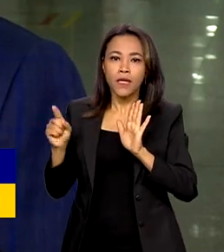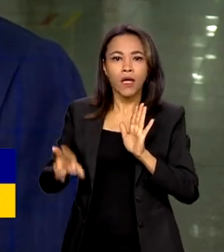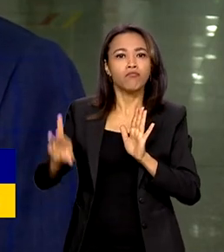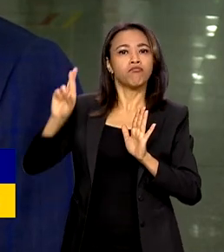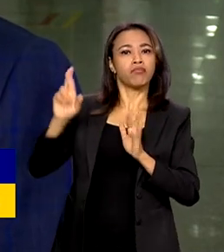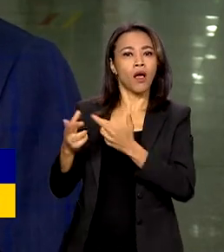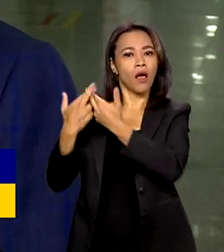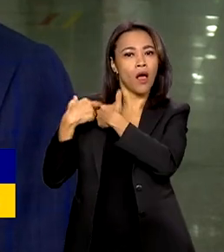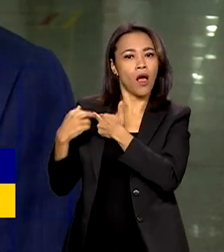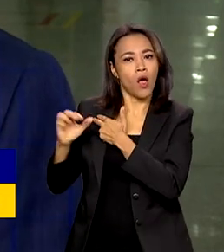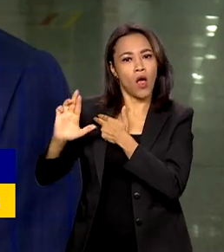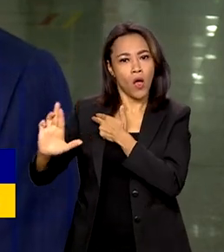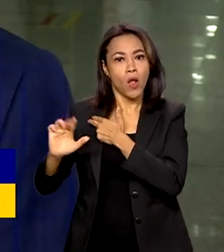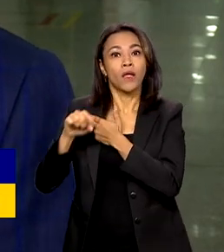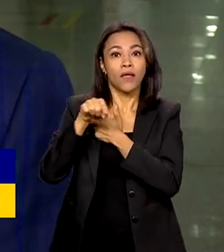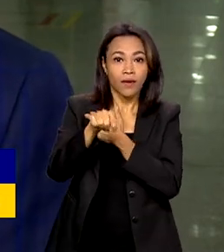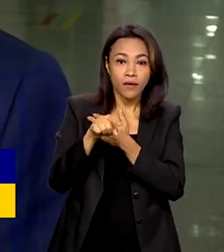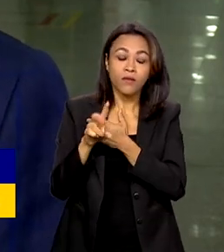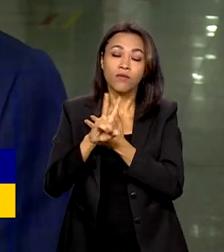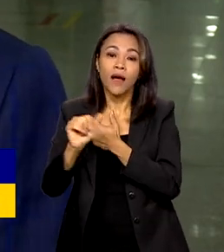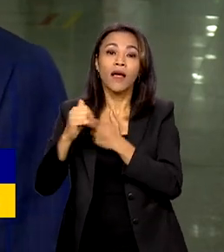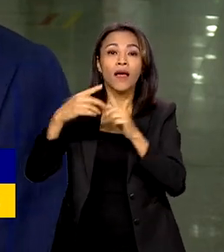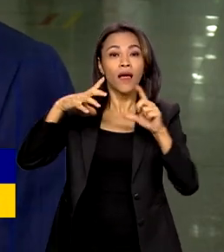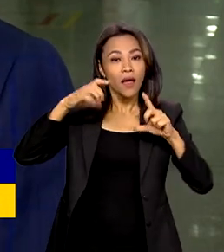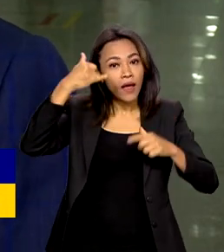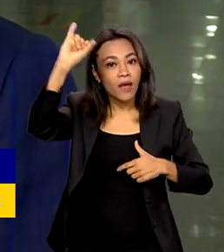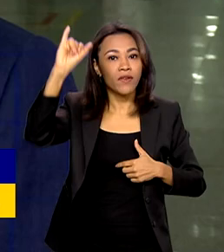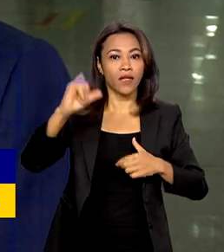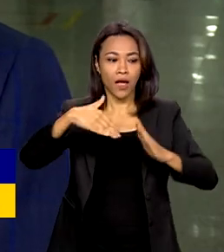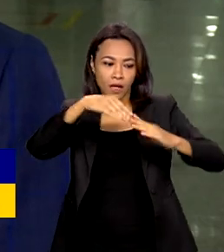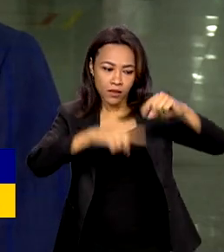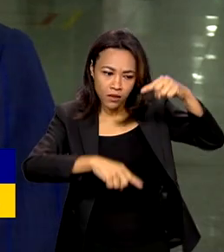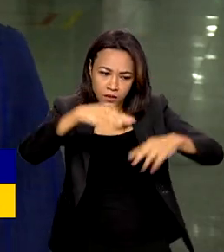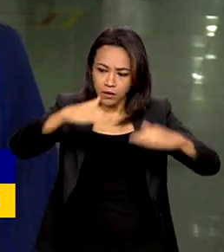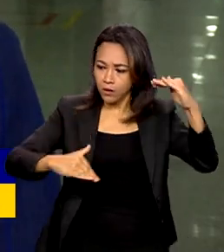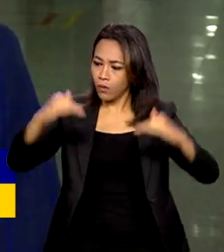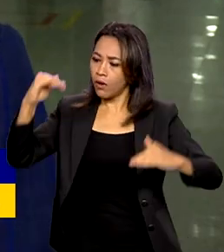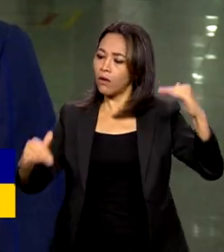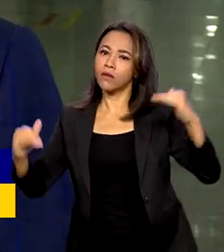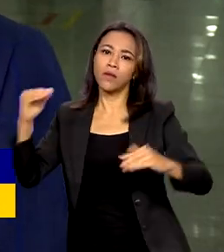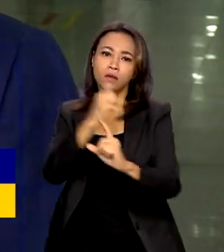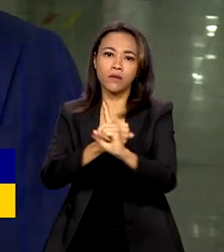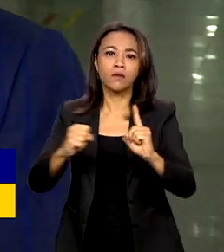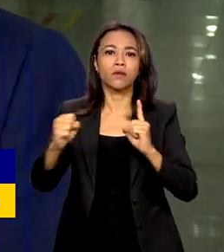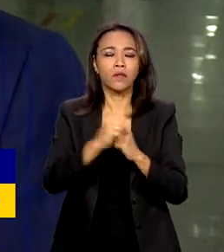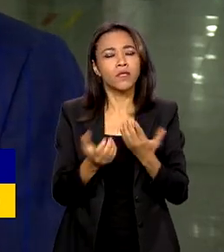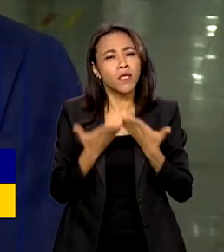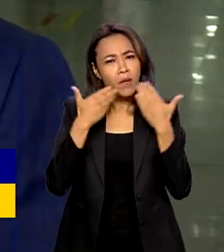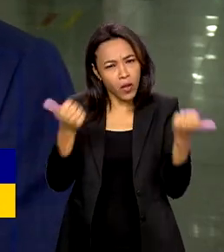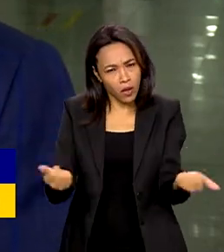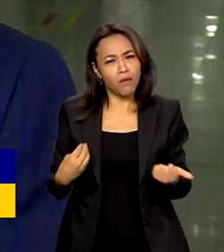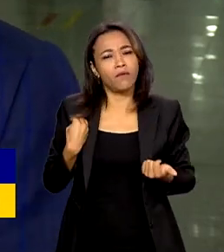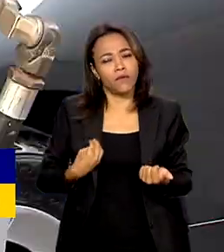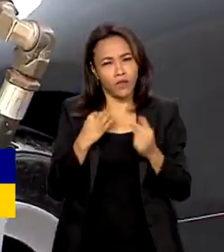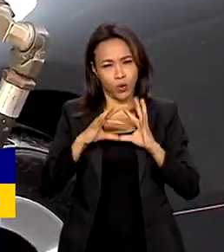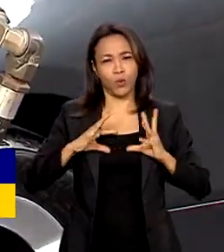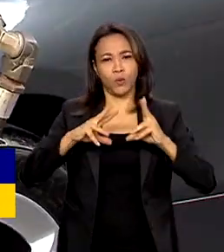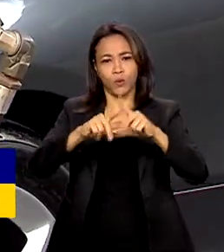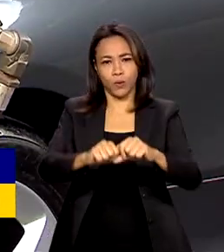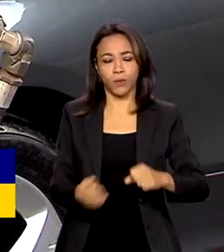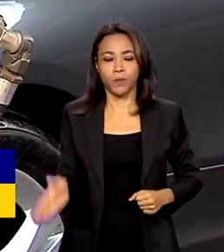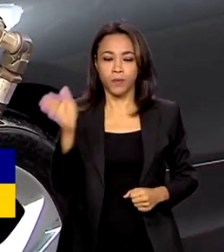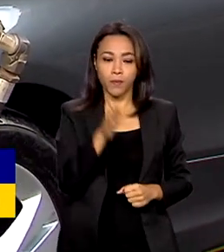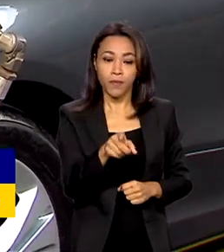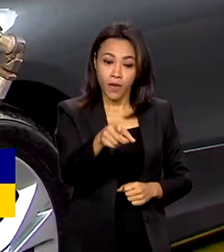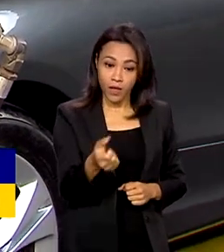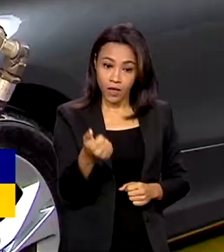melhor qualidade de vida, combate das desigualdades tão latentes na nossa sociedade, melhorar a vida de todas as brasileiras e brasileiros. E para